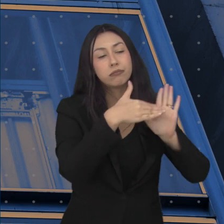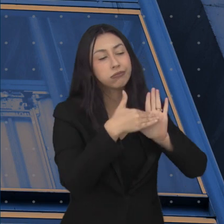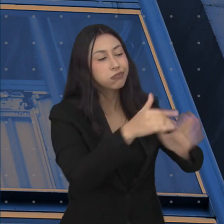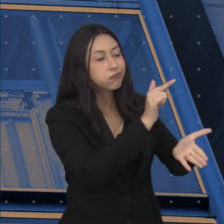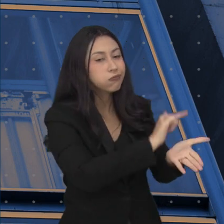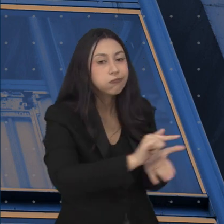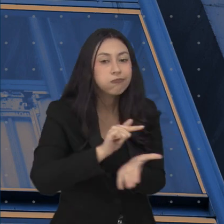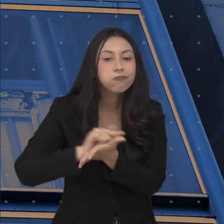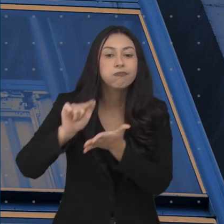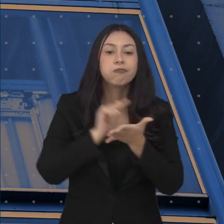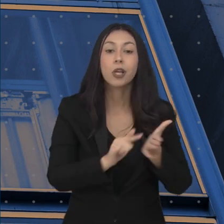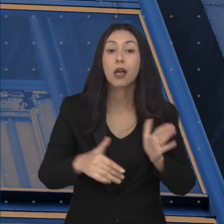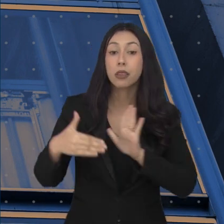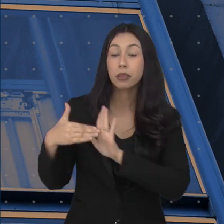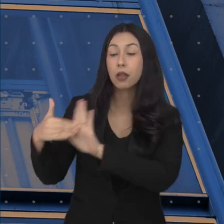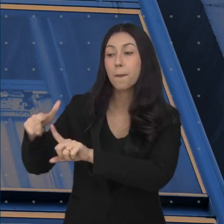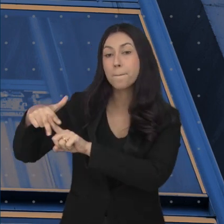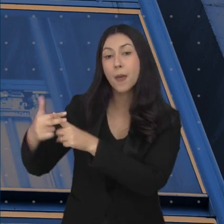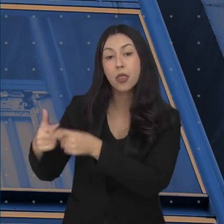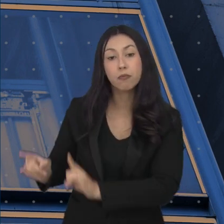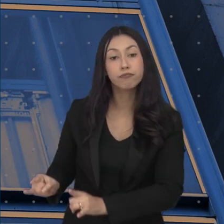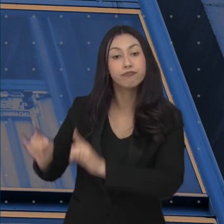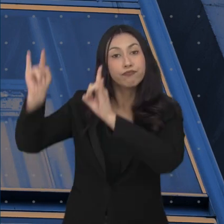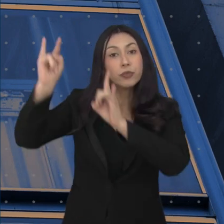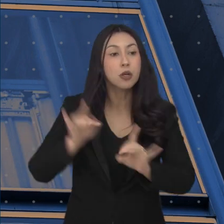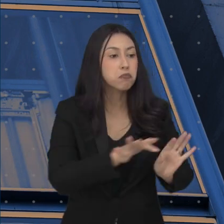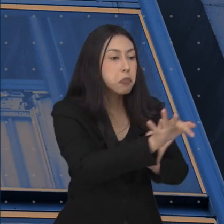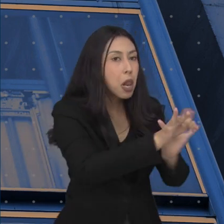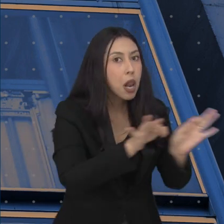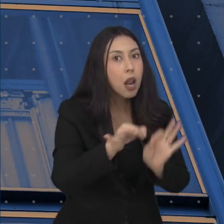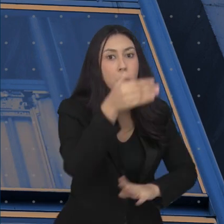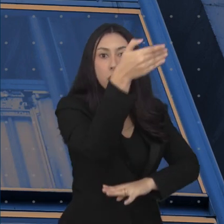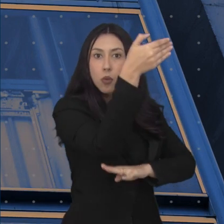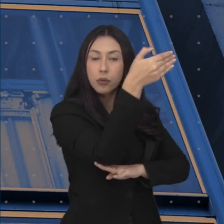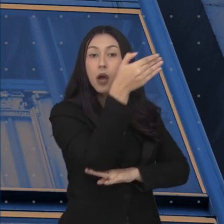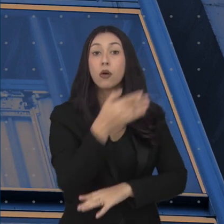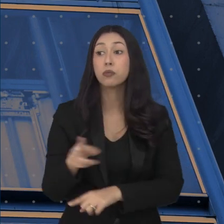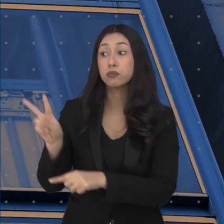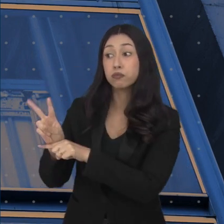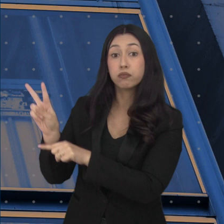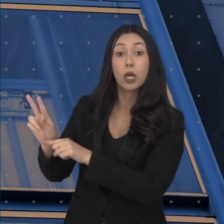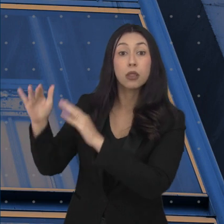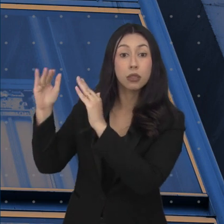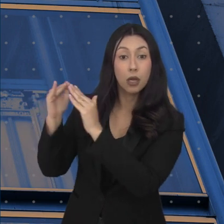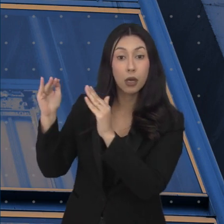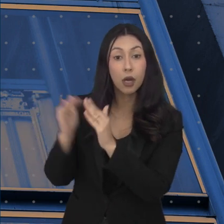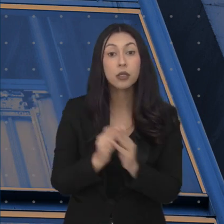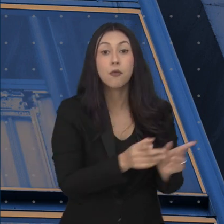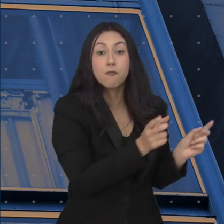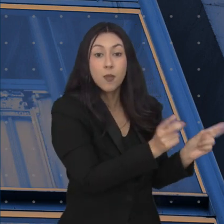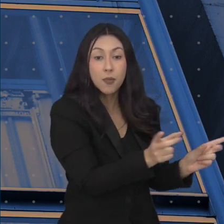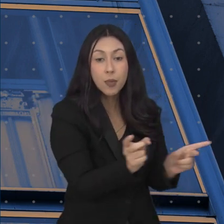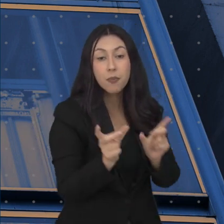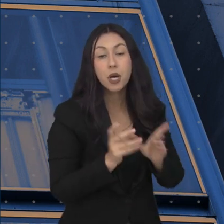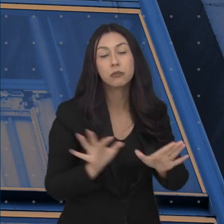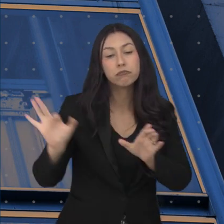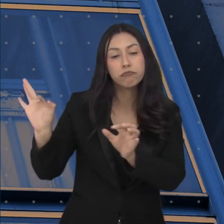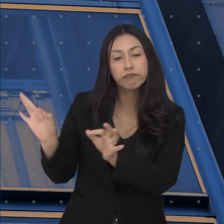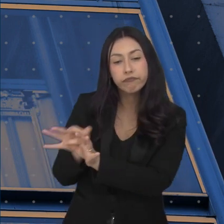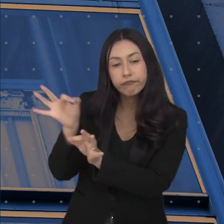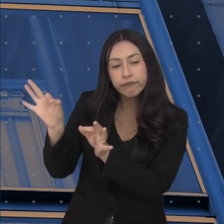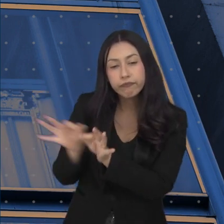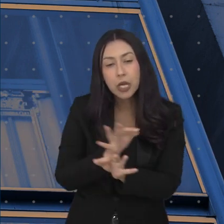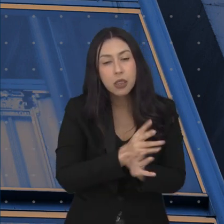de limpeza, auxiliar de manutenção predial, camareira de hotel, caseiro, consultor de vendas,